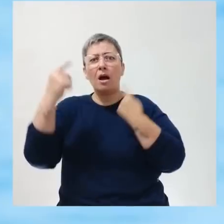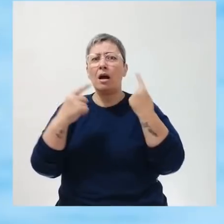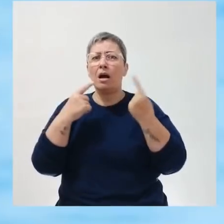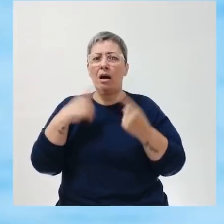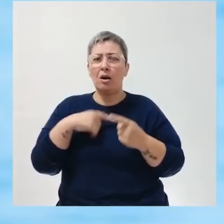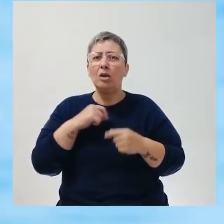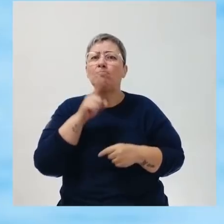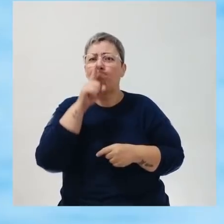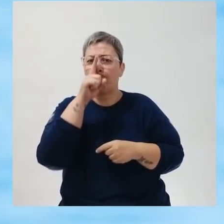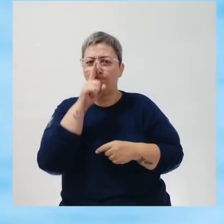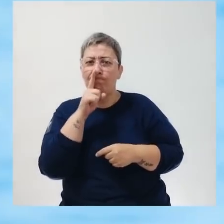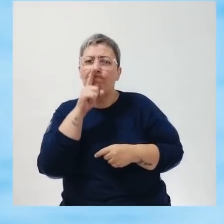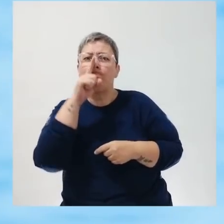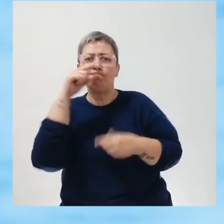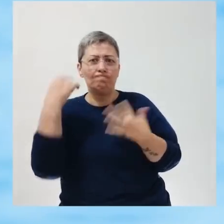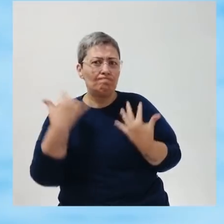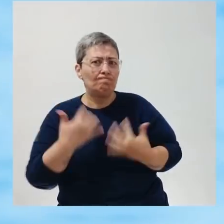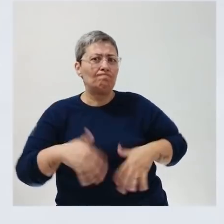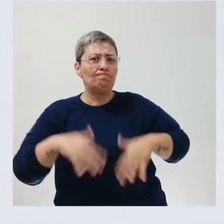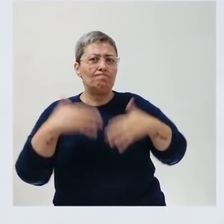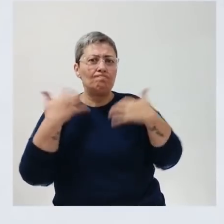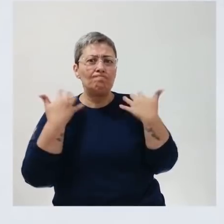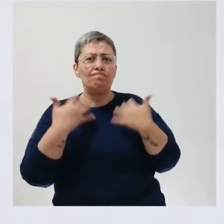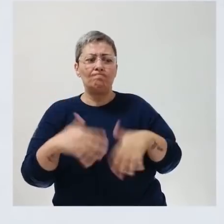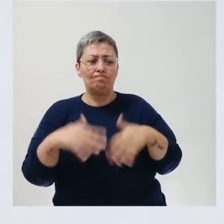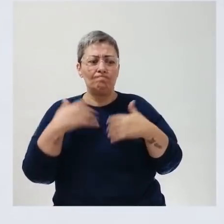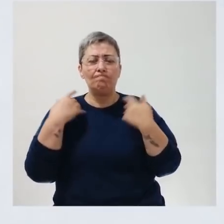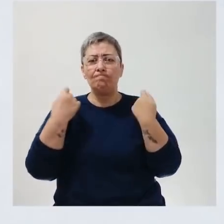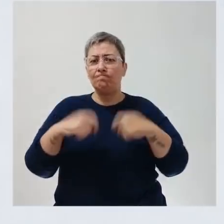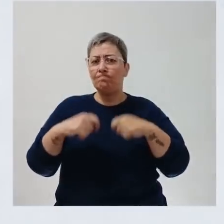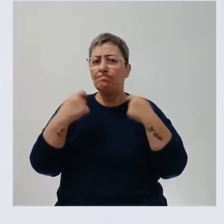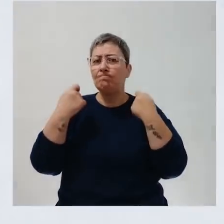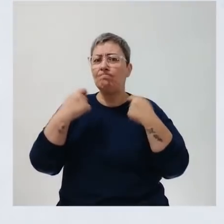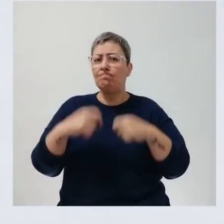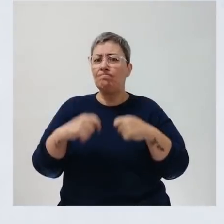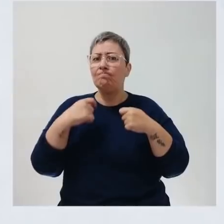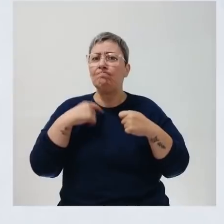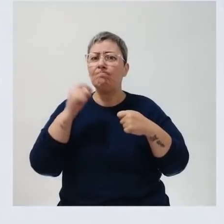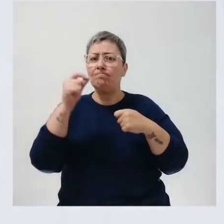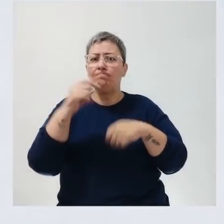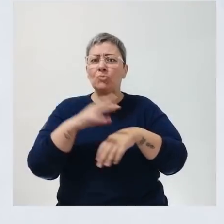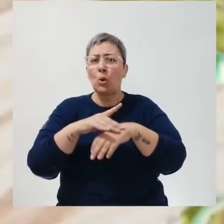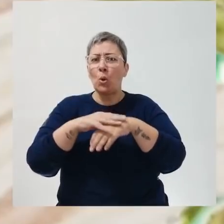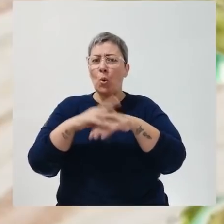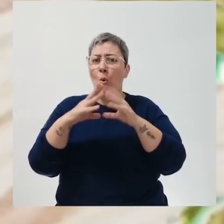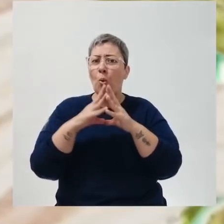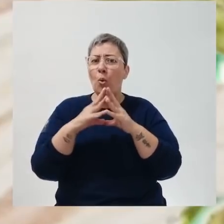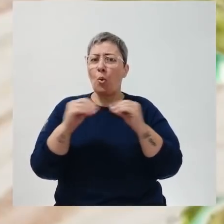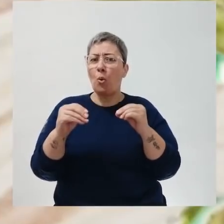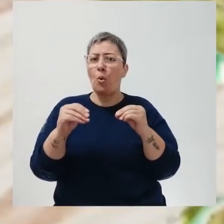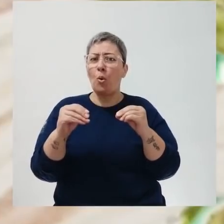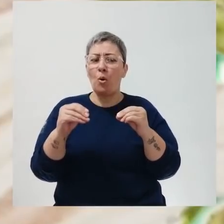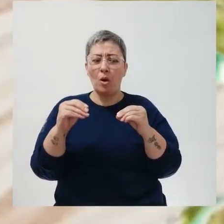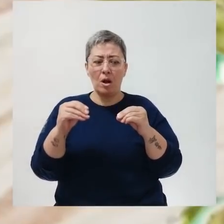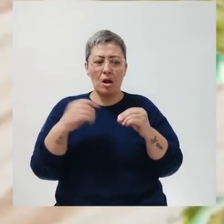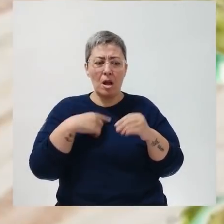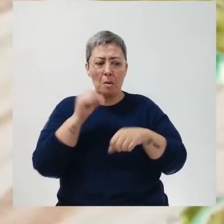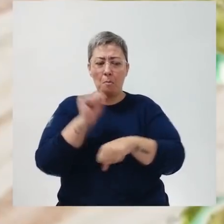É perigoso demais! Precisamos de uma cura! Ei,